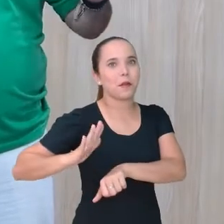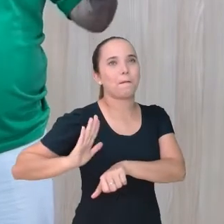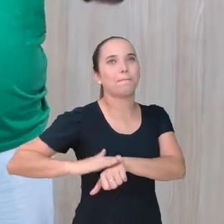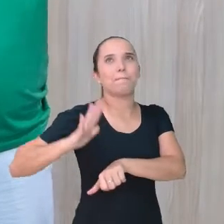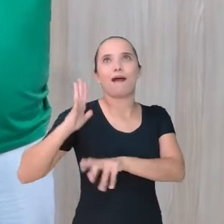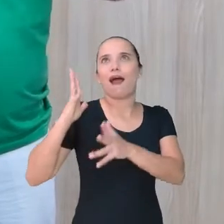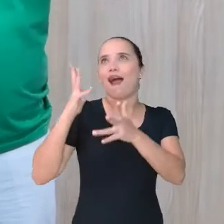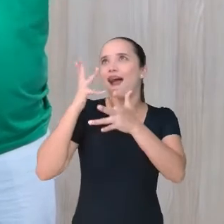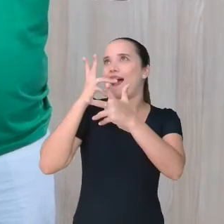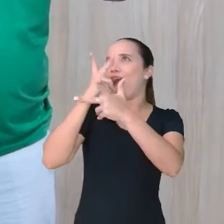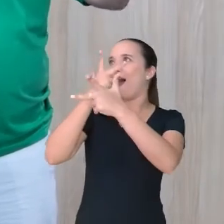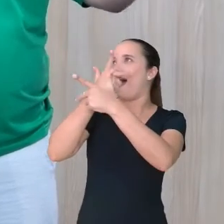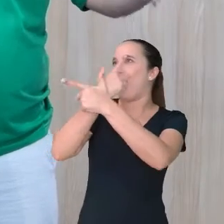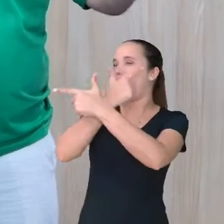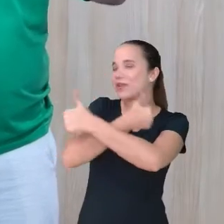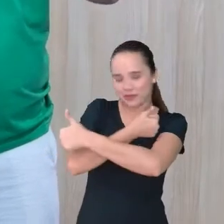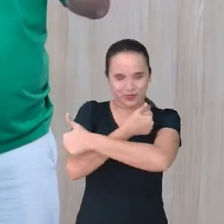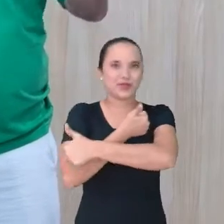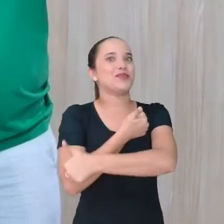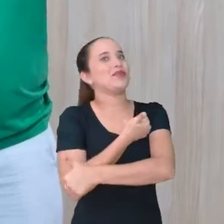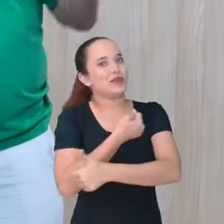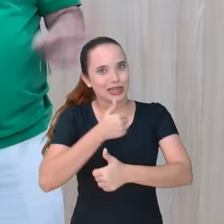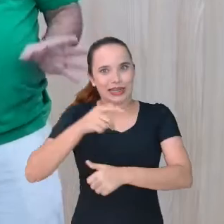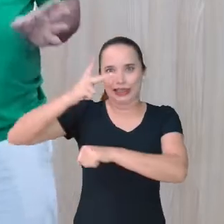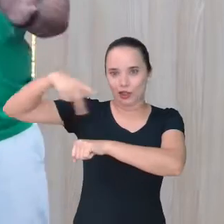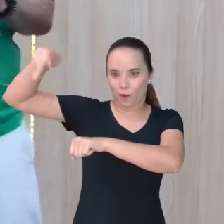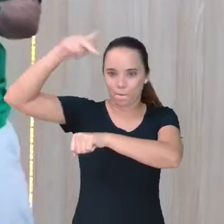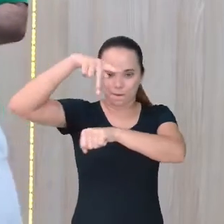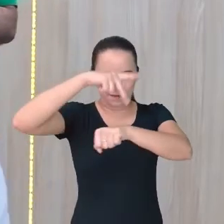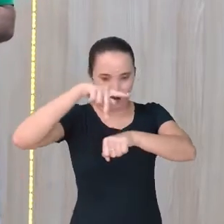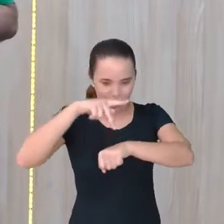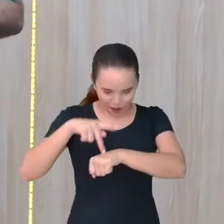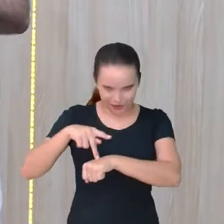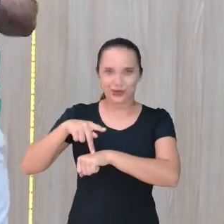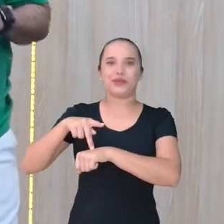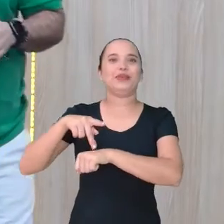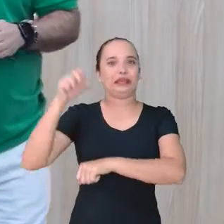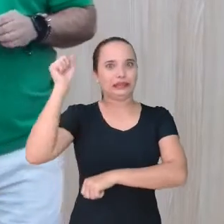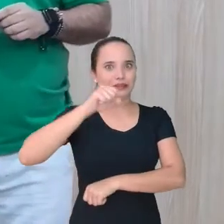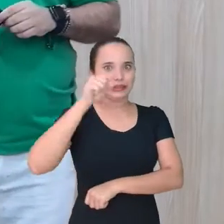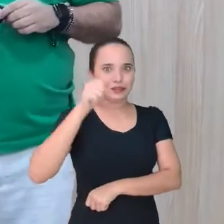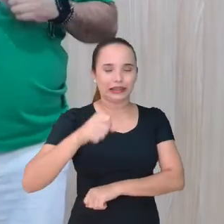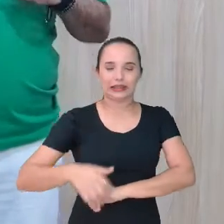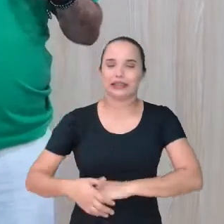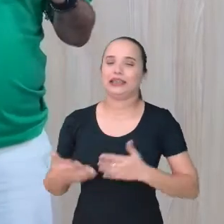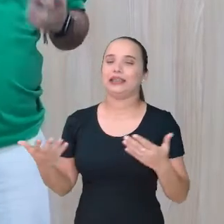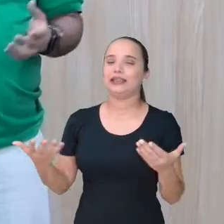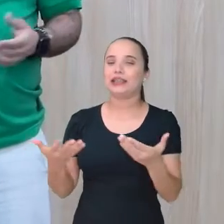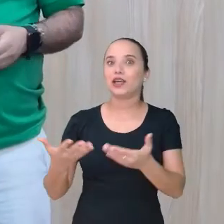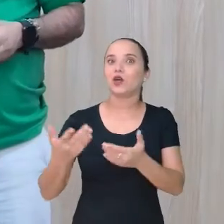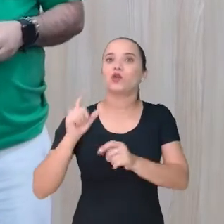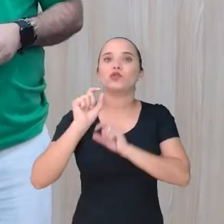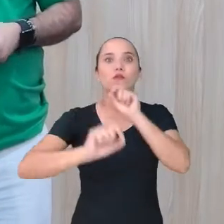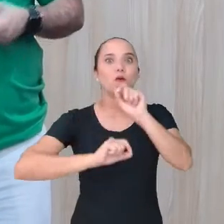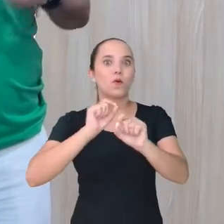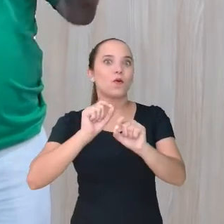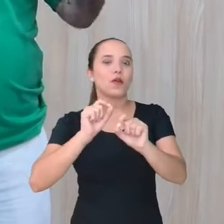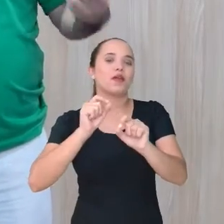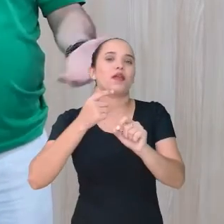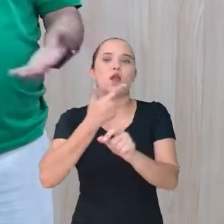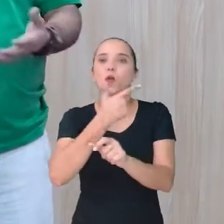linda por quilômetro quadrado do país. Então, a gente vai para mais uma aula